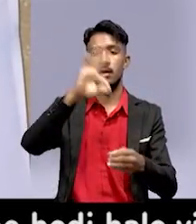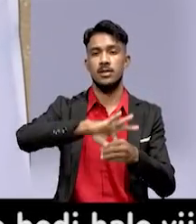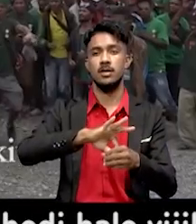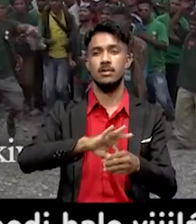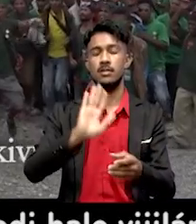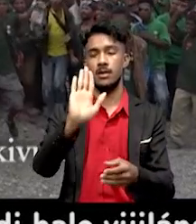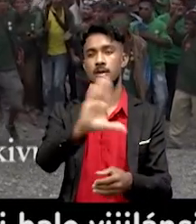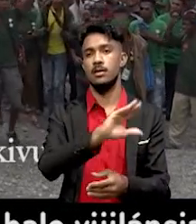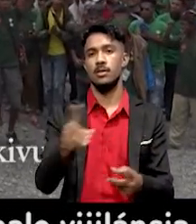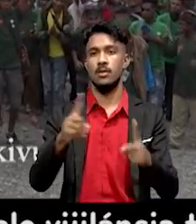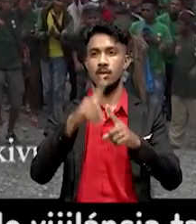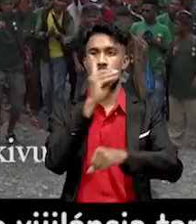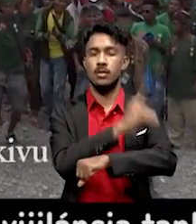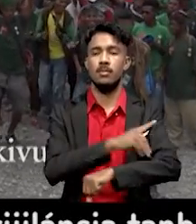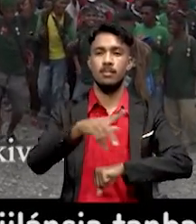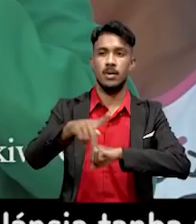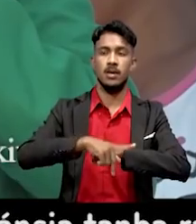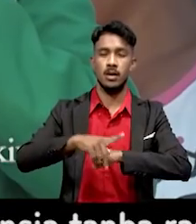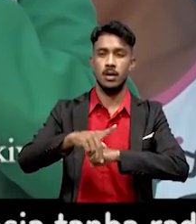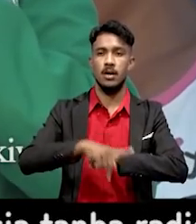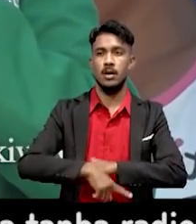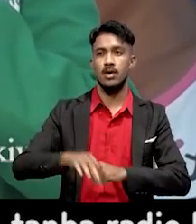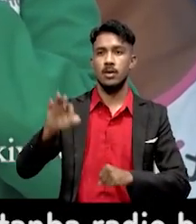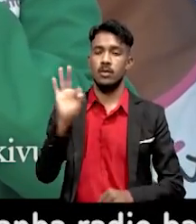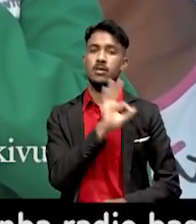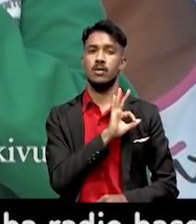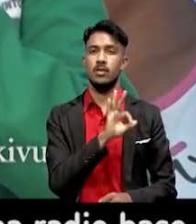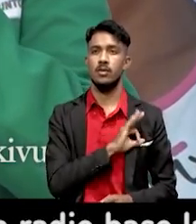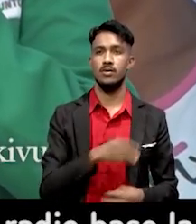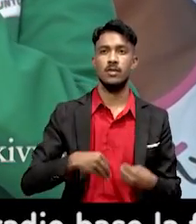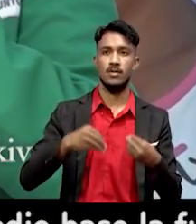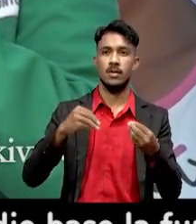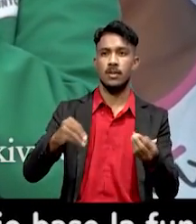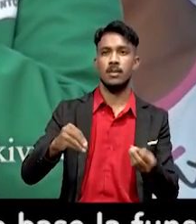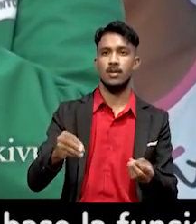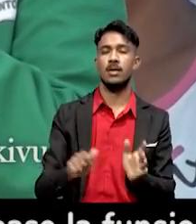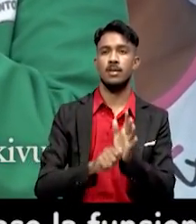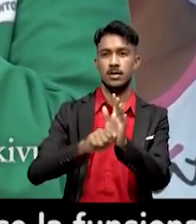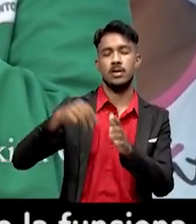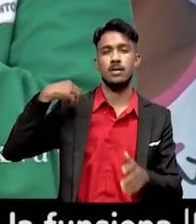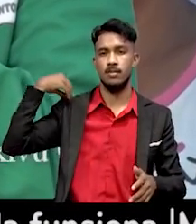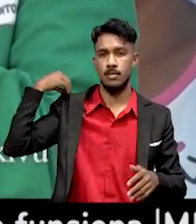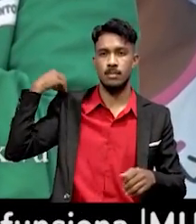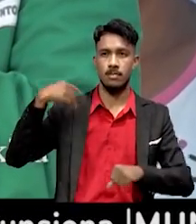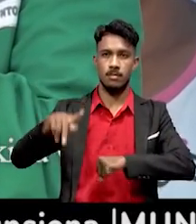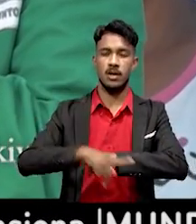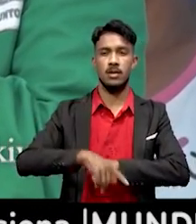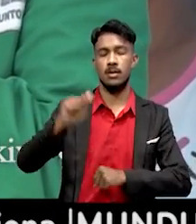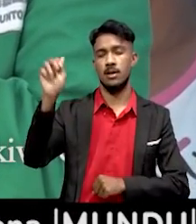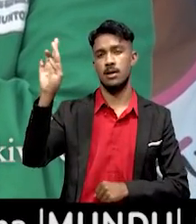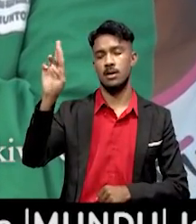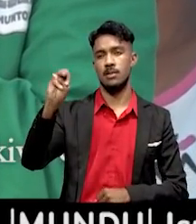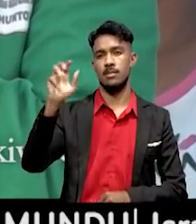Toohin lorong fuin partidu kuntu makanunsia ona ninia kandidatura Presidente Partido Armanda Berta dos